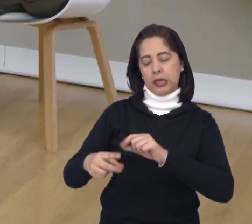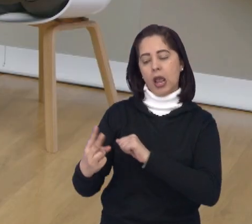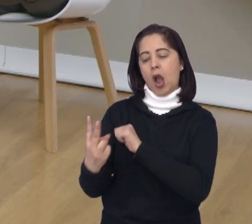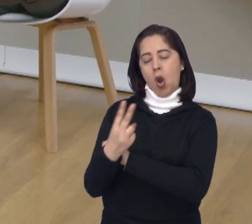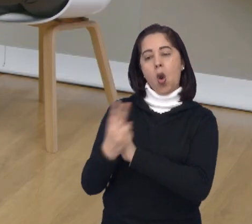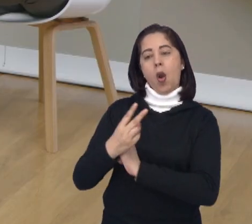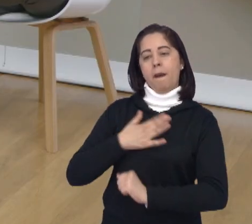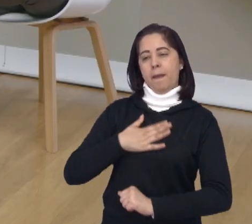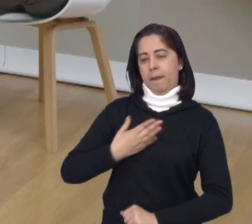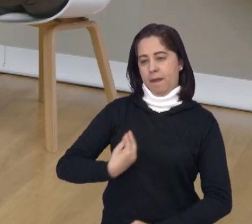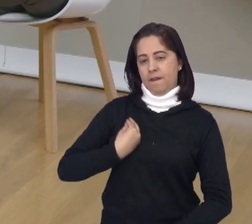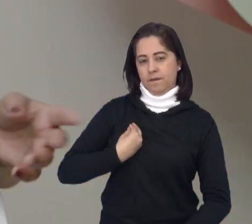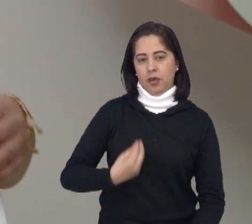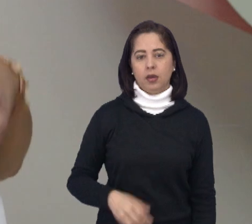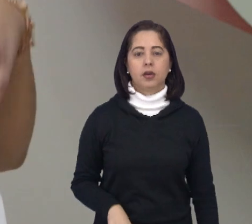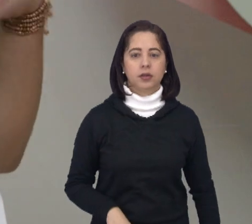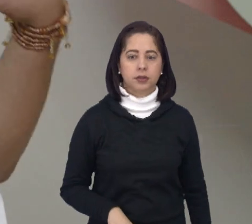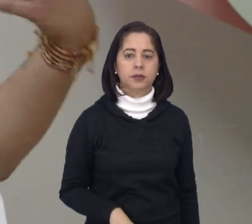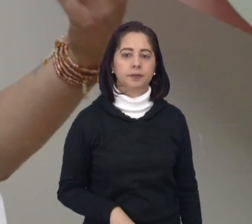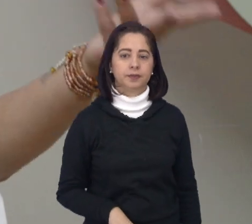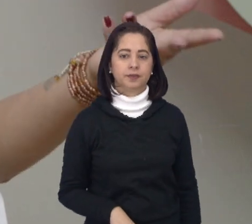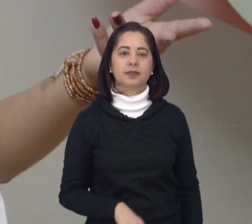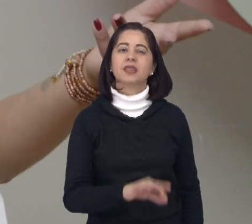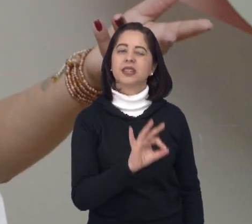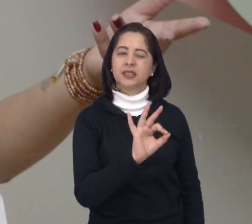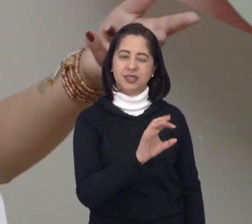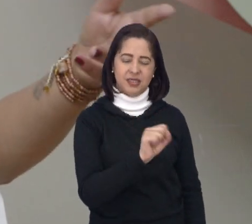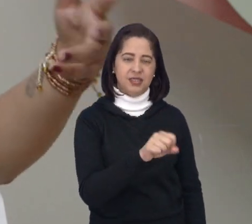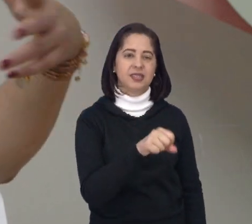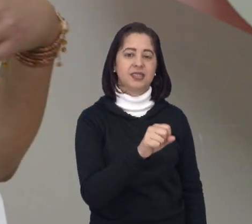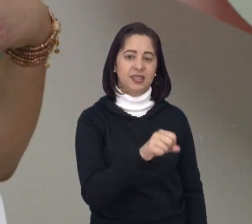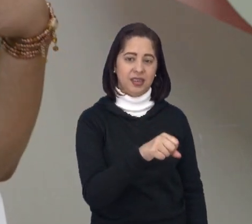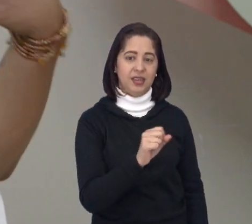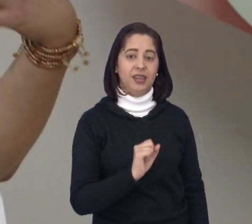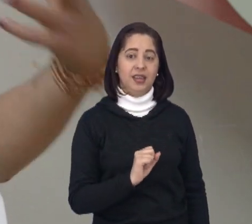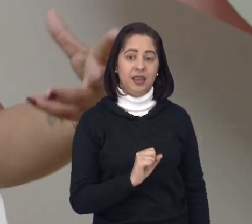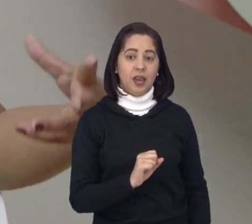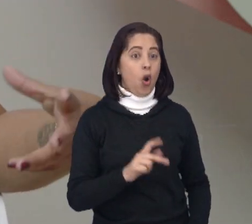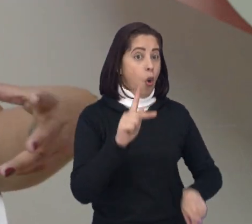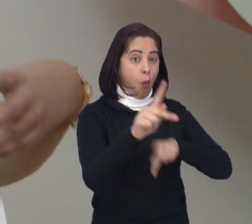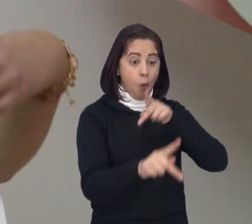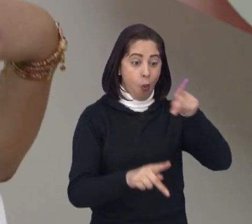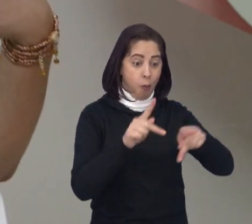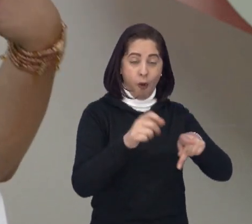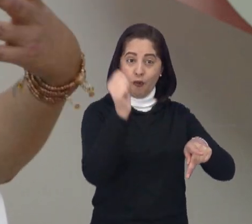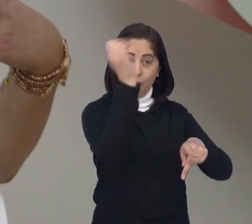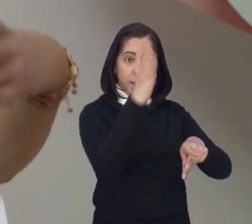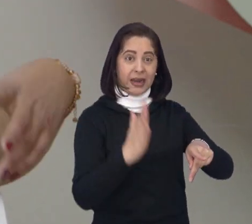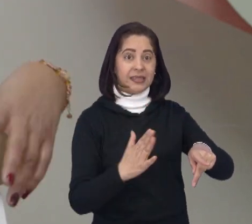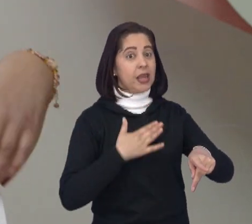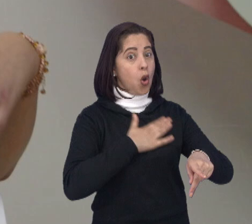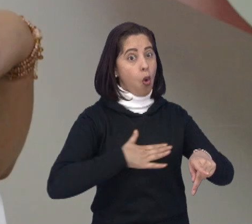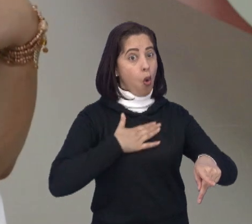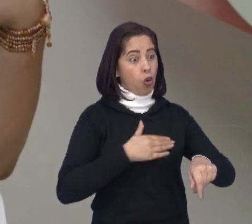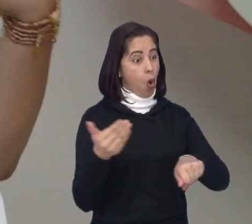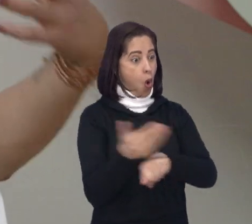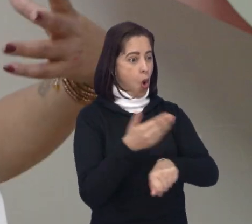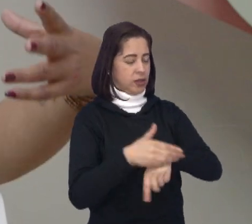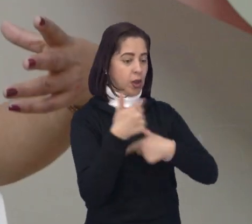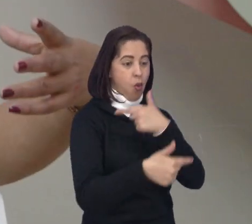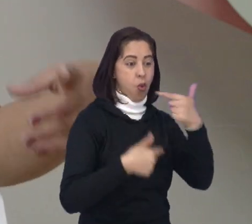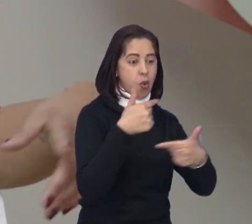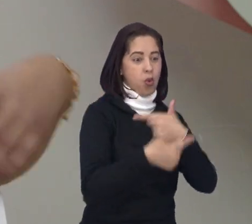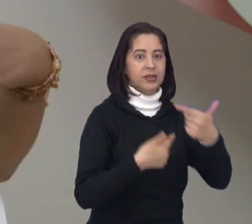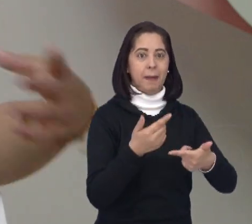Claro, a gente até conversou aqui nos bastidores, né, que nós somos muitos trabalhadores, né, assim, o povo brasileiro gosta muito de trabalhar e às vezes chega naquela ânsia